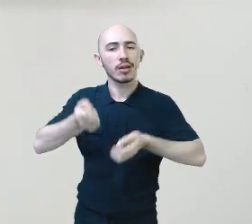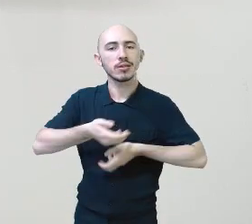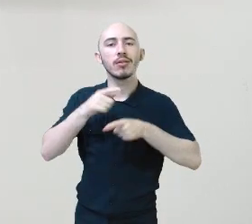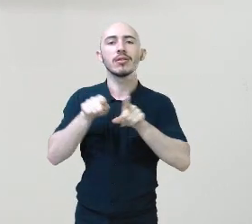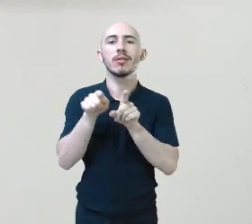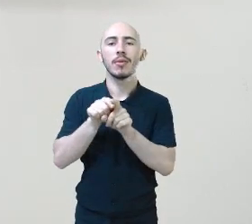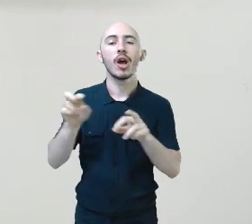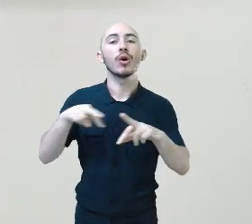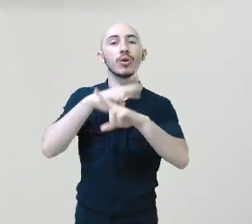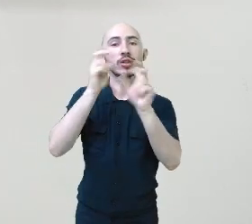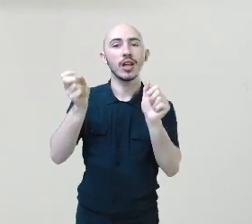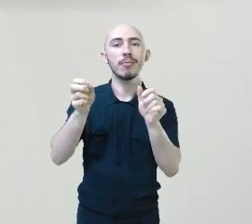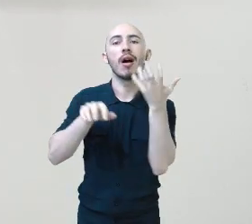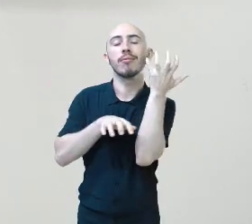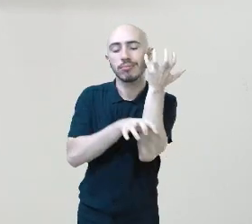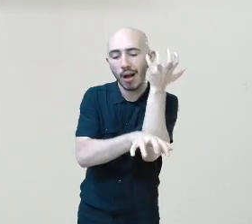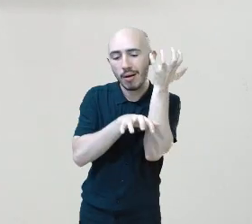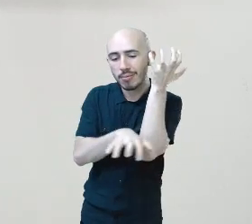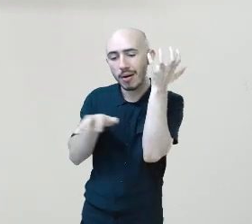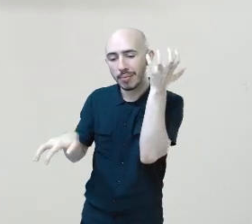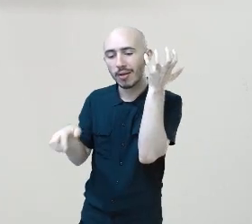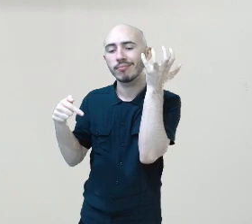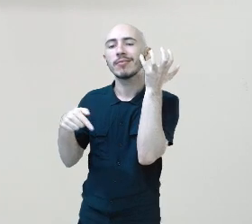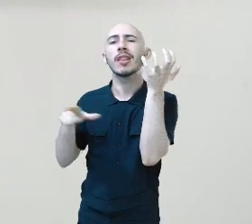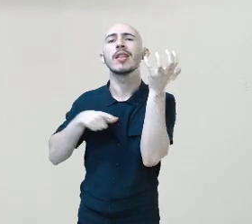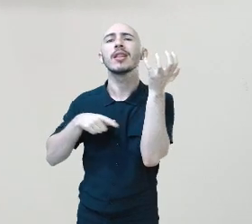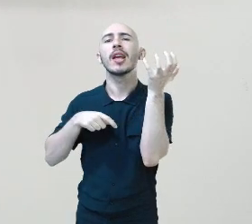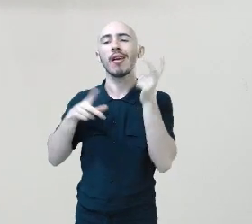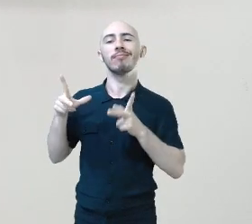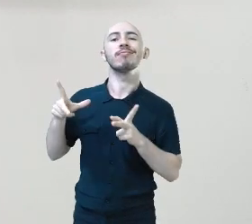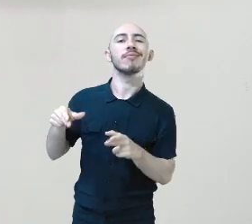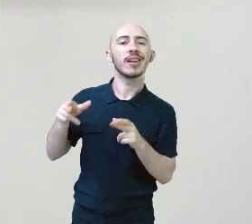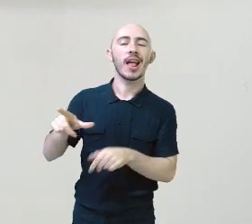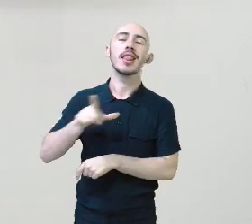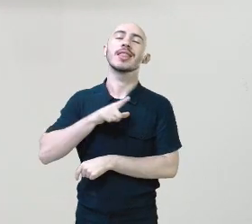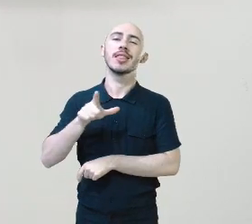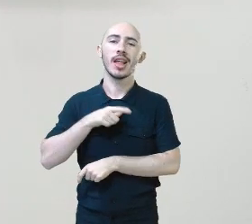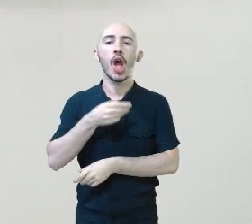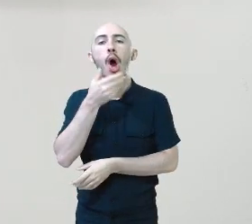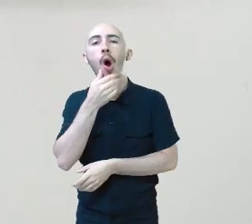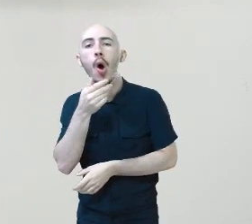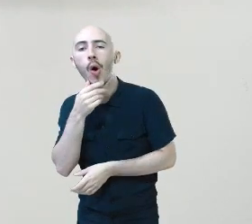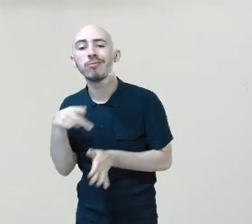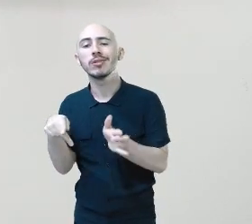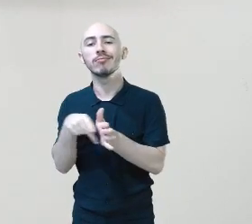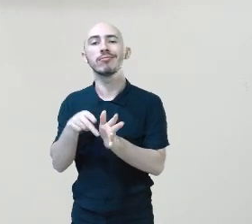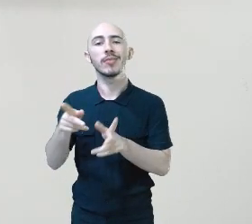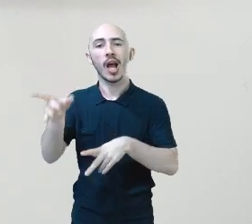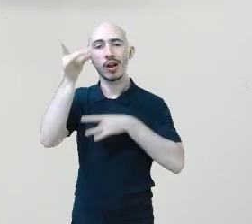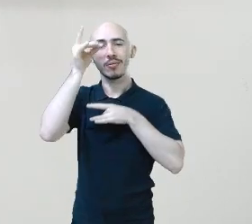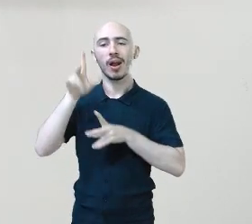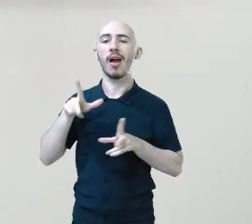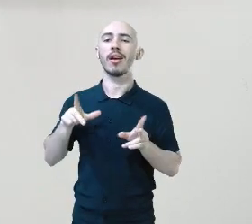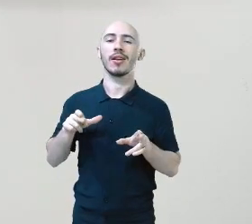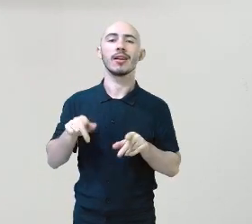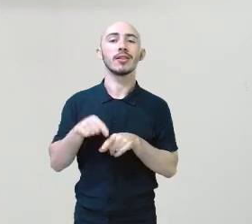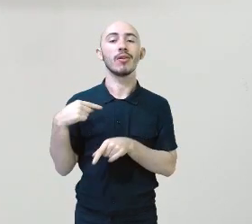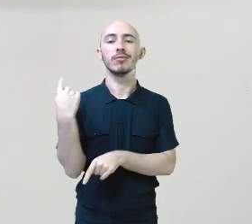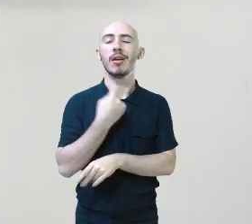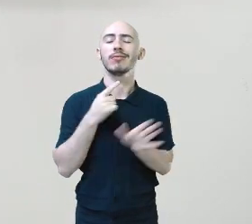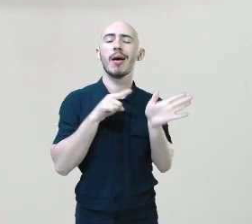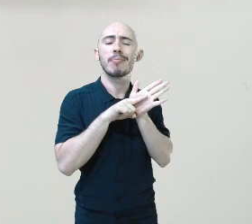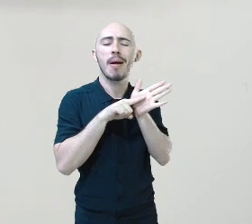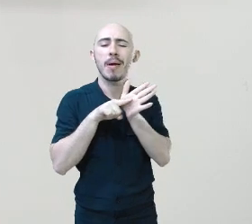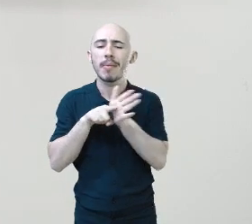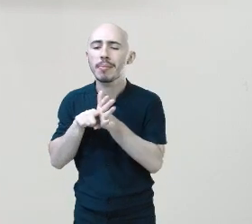do mangue. E o que é que tem no mangue? Caranguejo. Falava dos homens caranguejos. E aí nós vamos começar a pesquisar